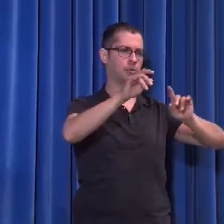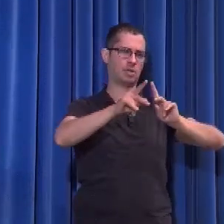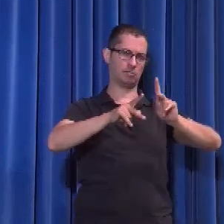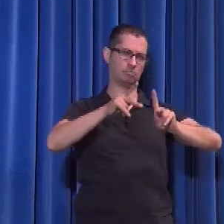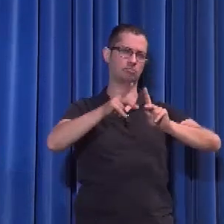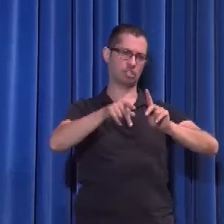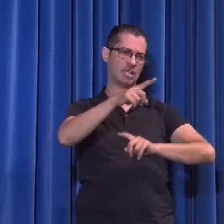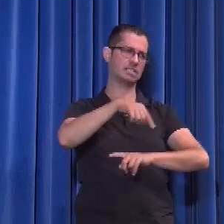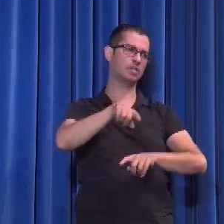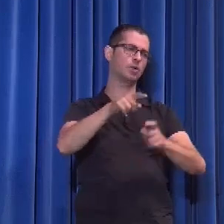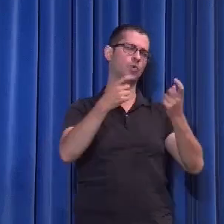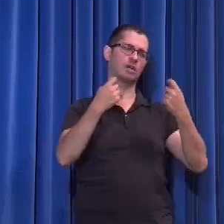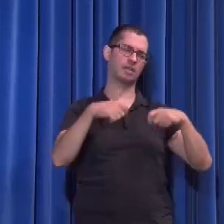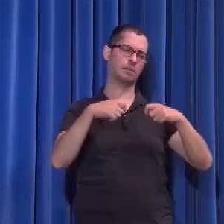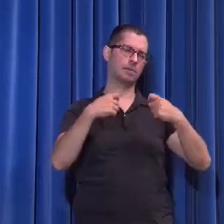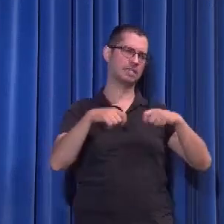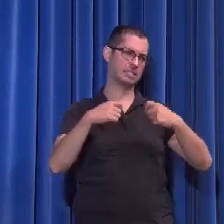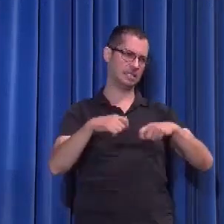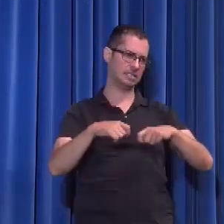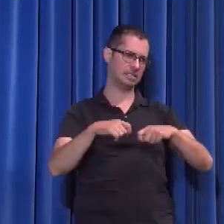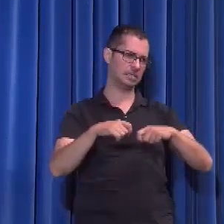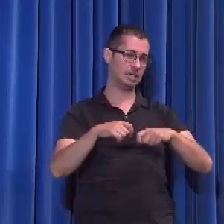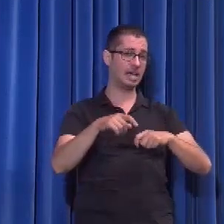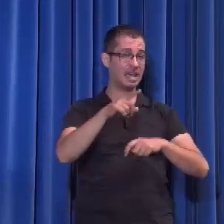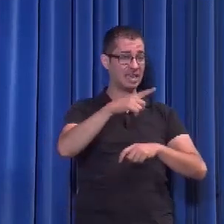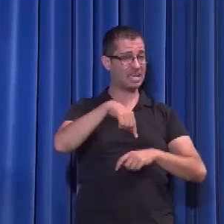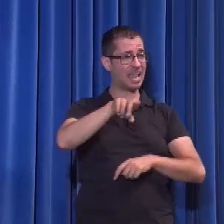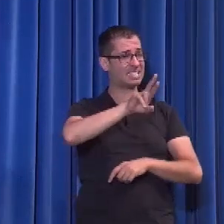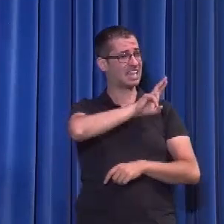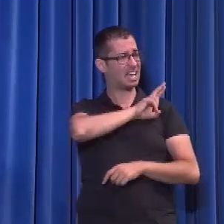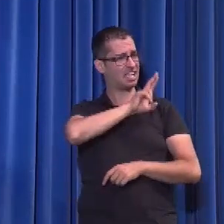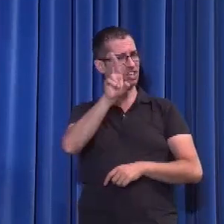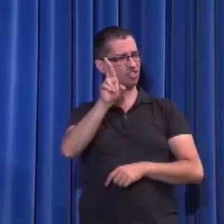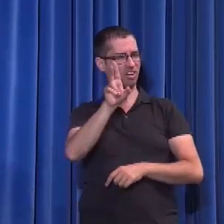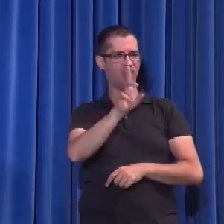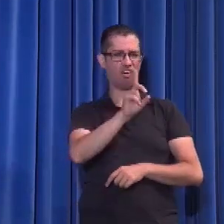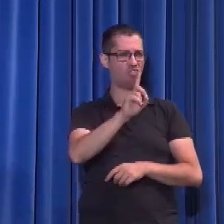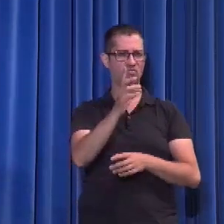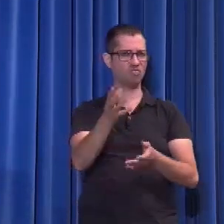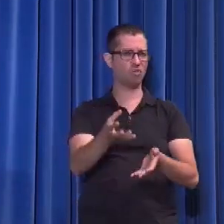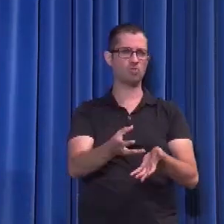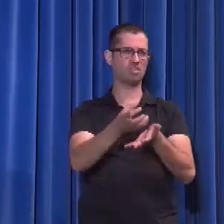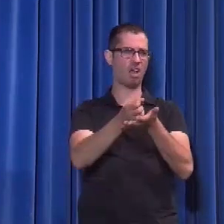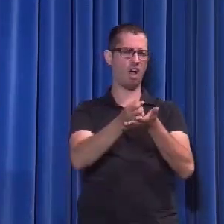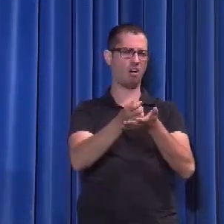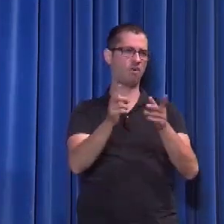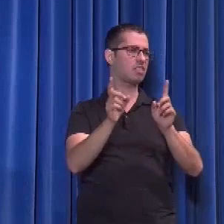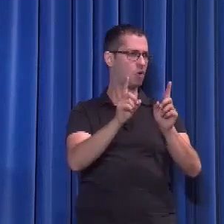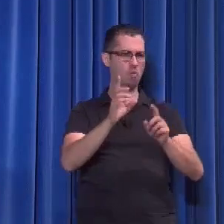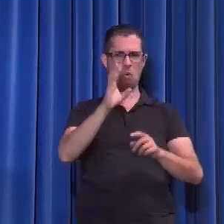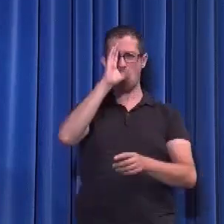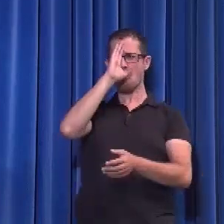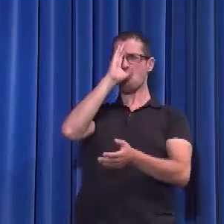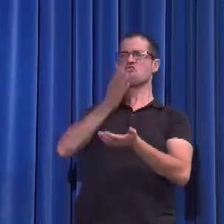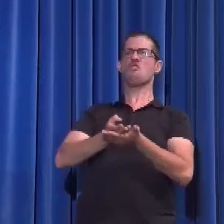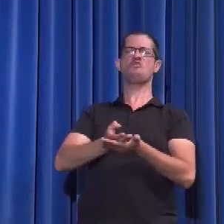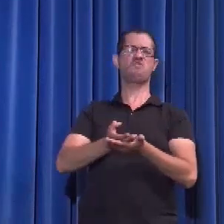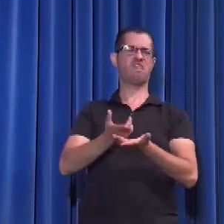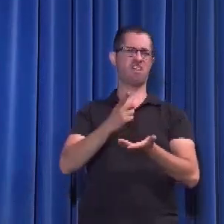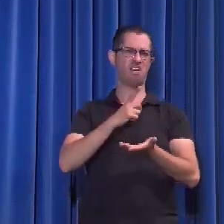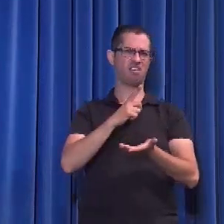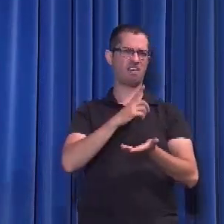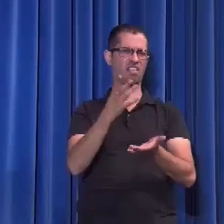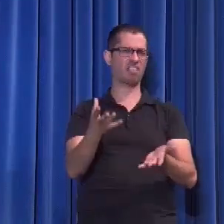E esta religião que muitos professam não salva. Não confiem nisso. Não confiem